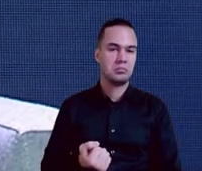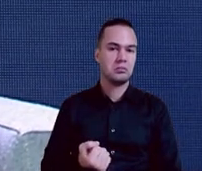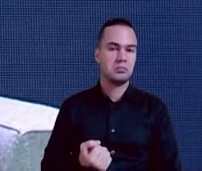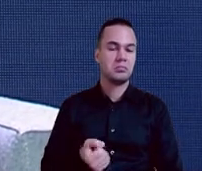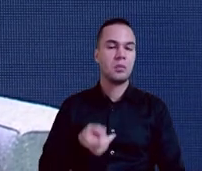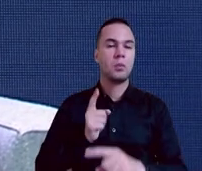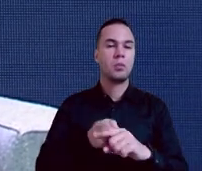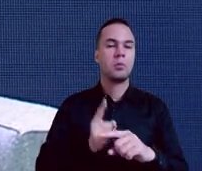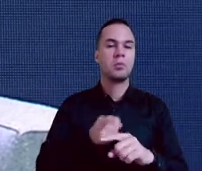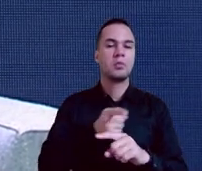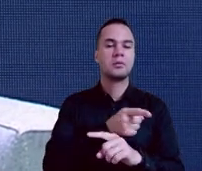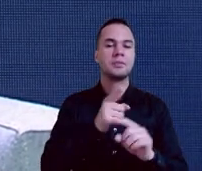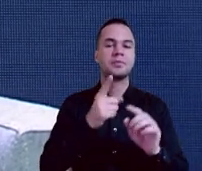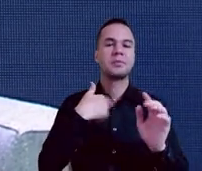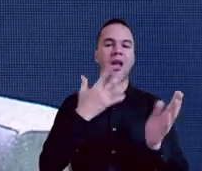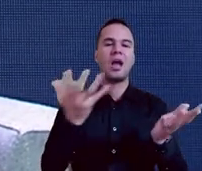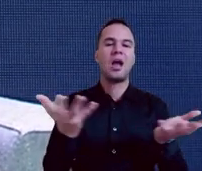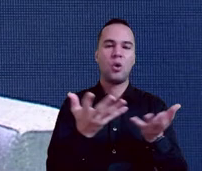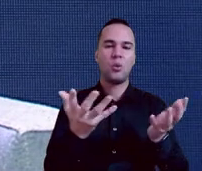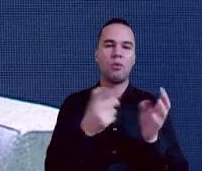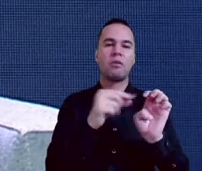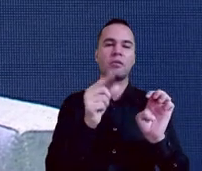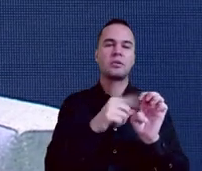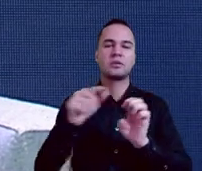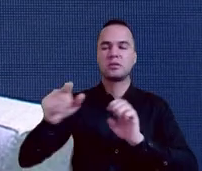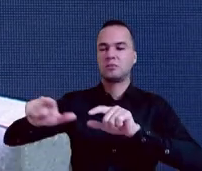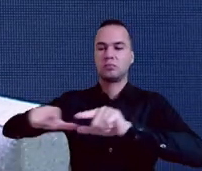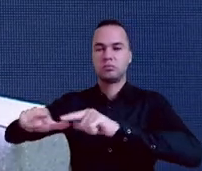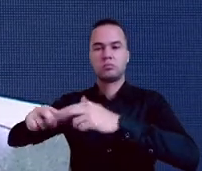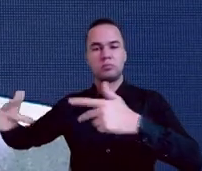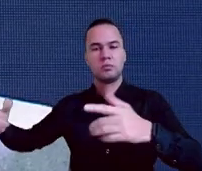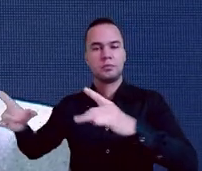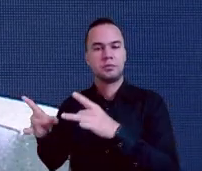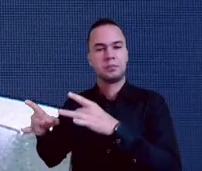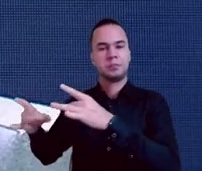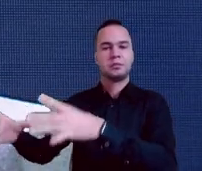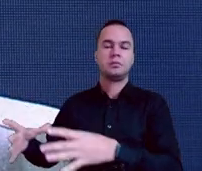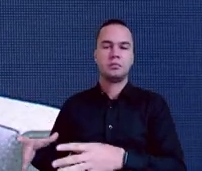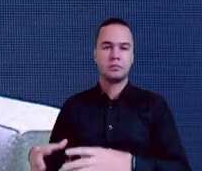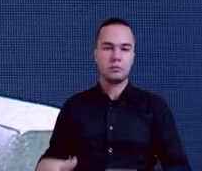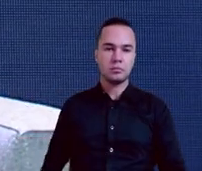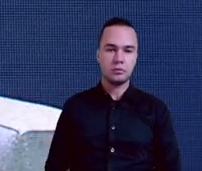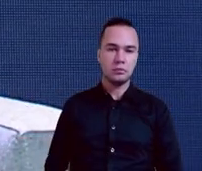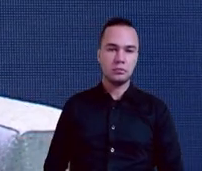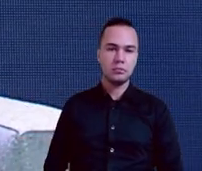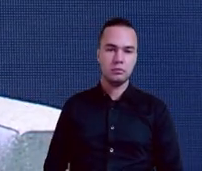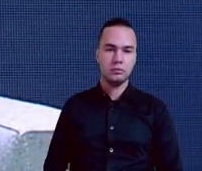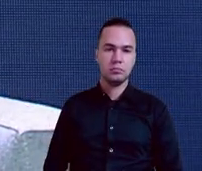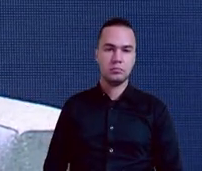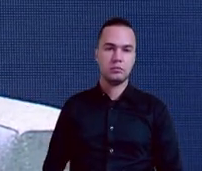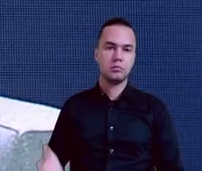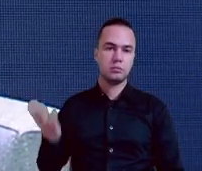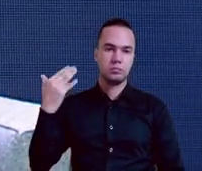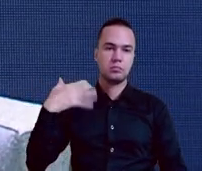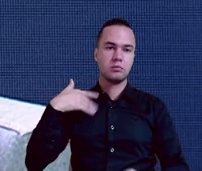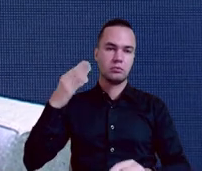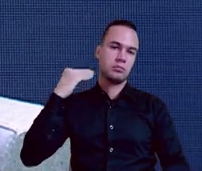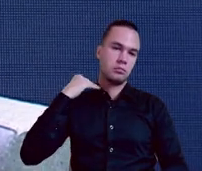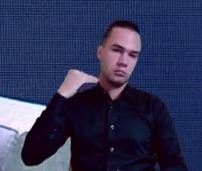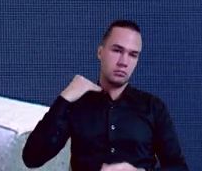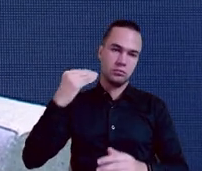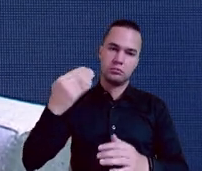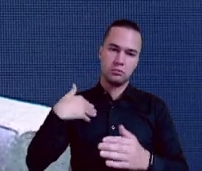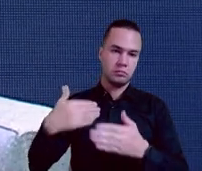tá aprendendo agora porque que você largou tudo às vezes você largou sua carreira deixou de trabalhar no banco uma consultoria uma carreira